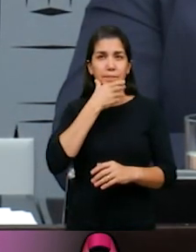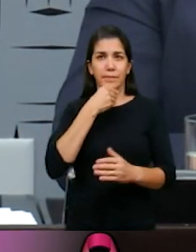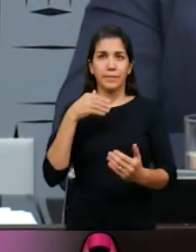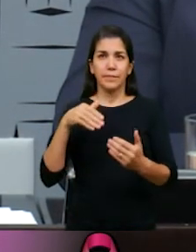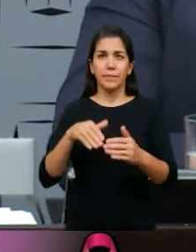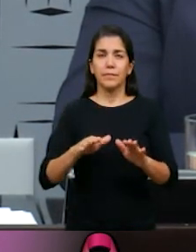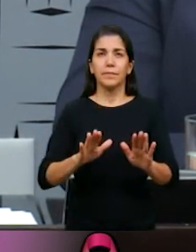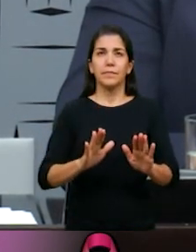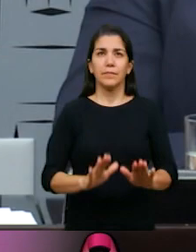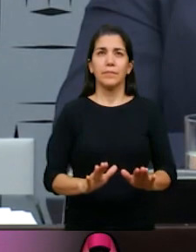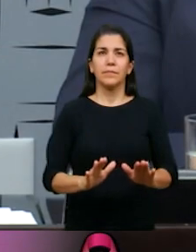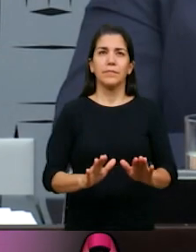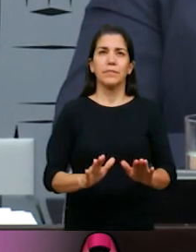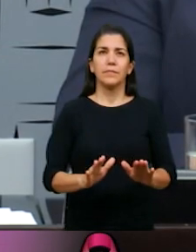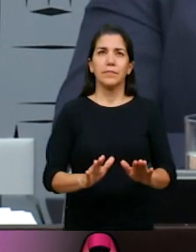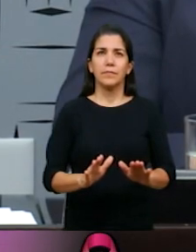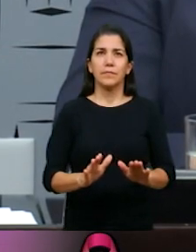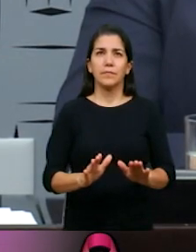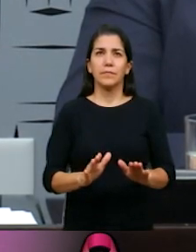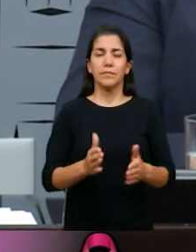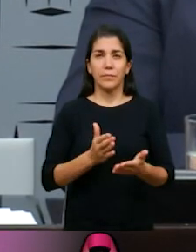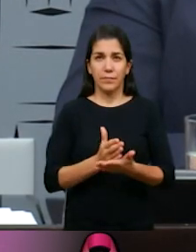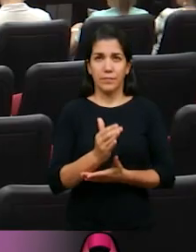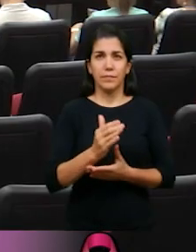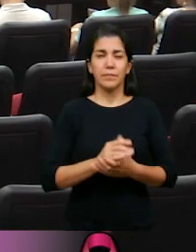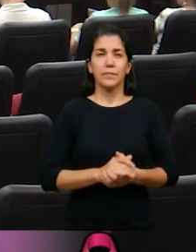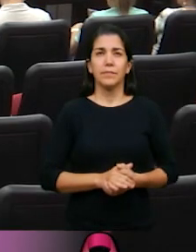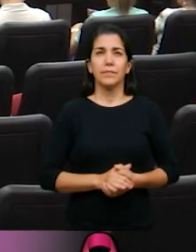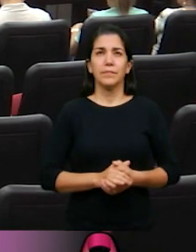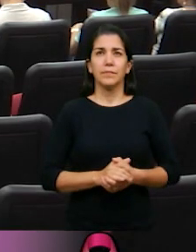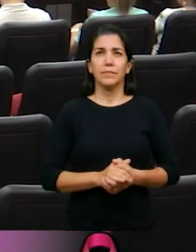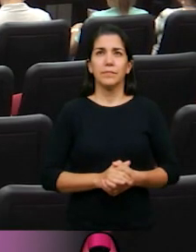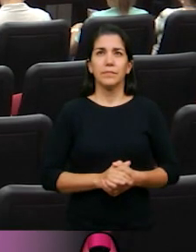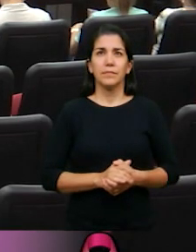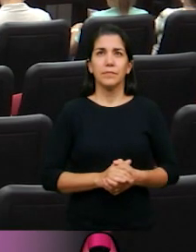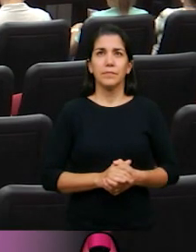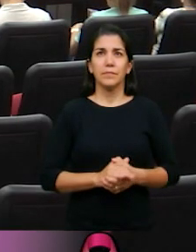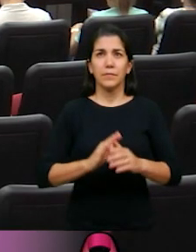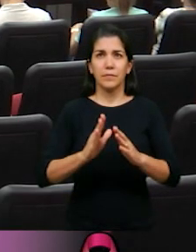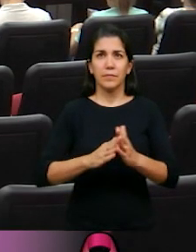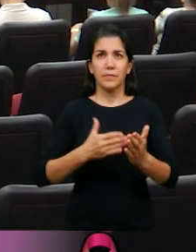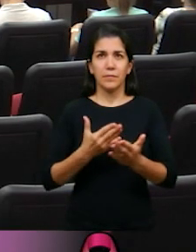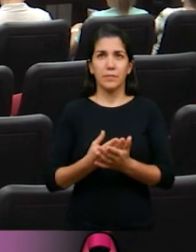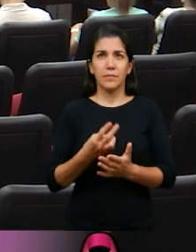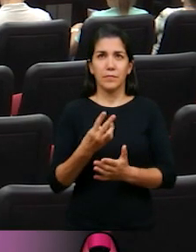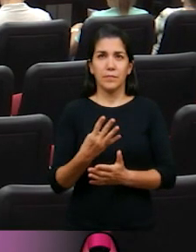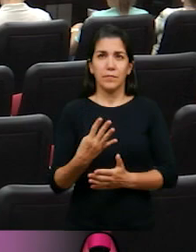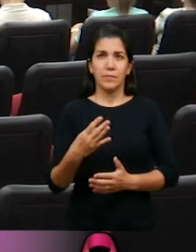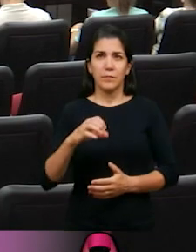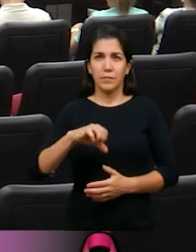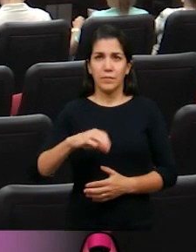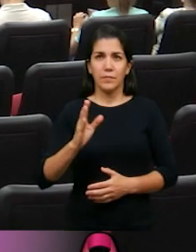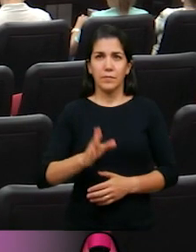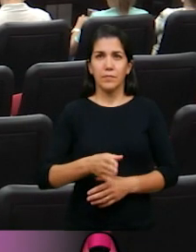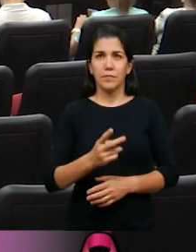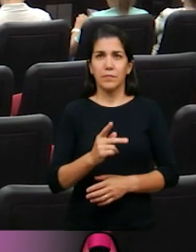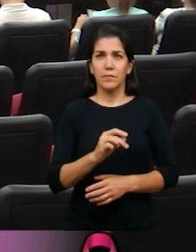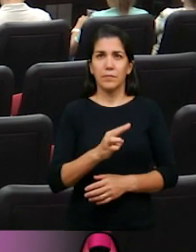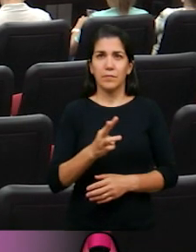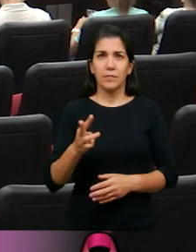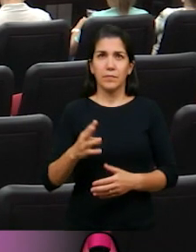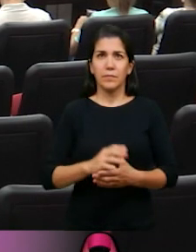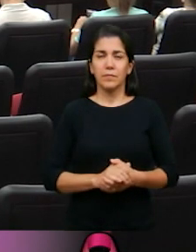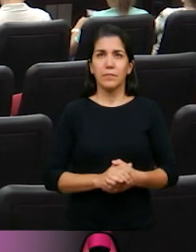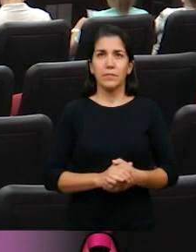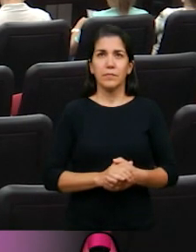forem favoráveis, permaneçam como estão. Aprovado. Requerimento 349 de 2023.